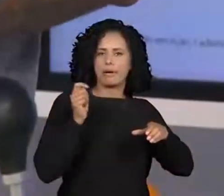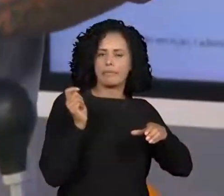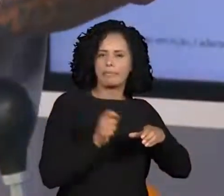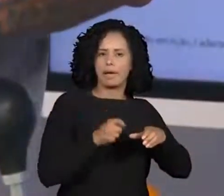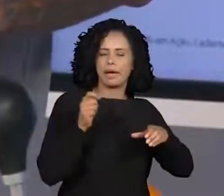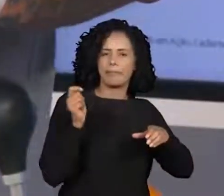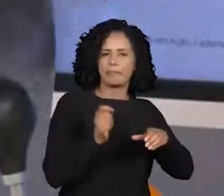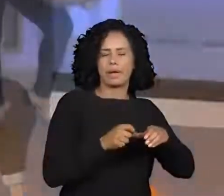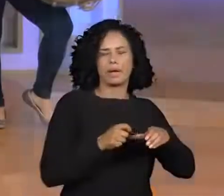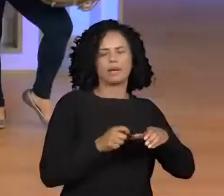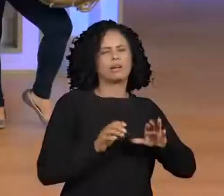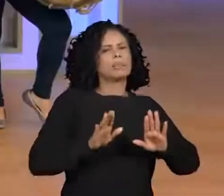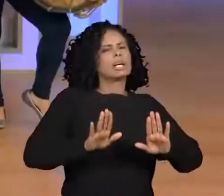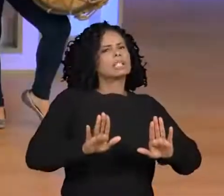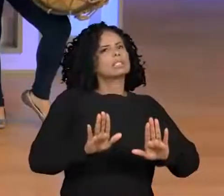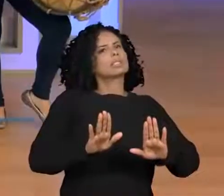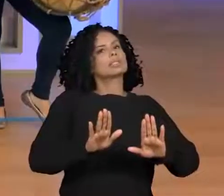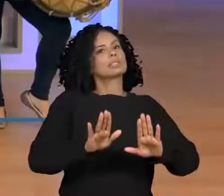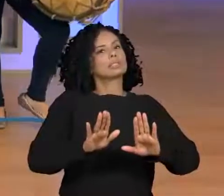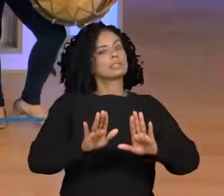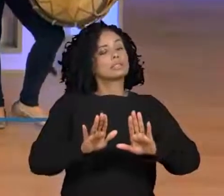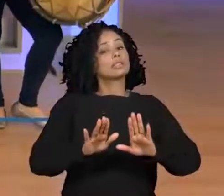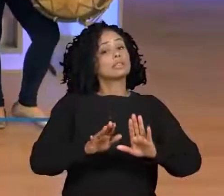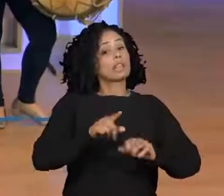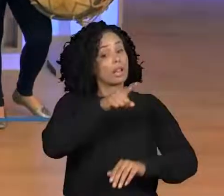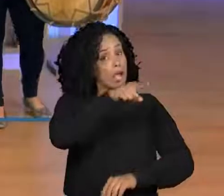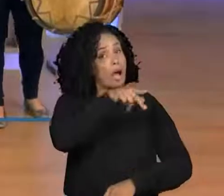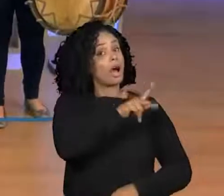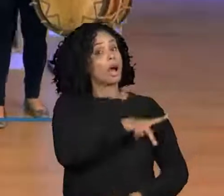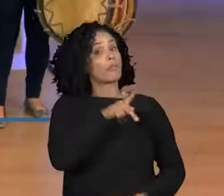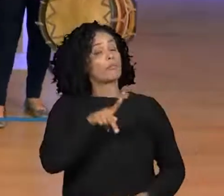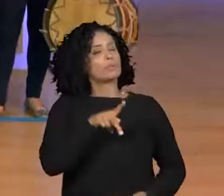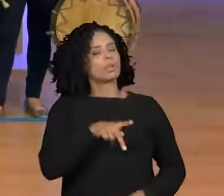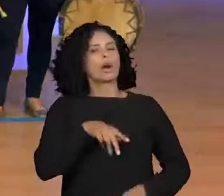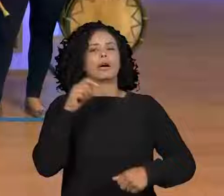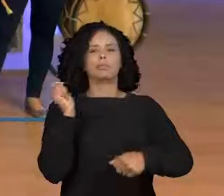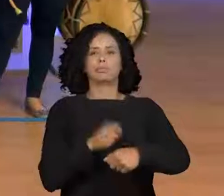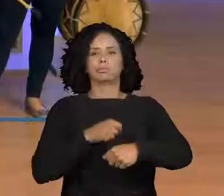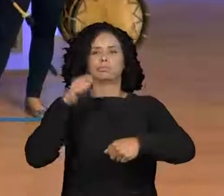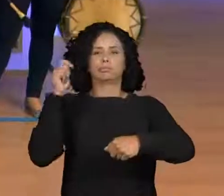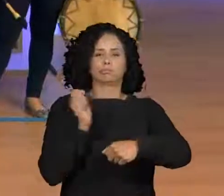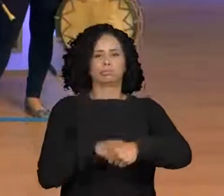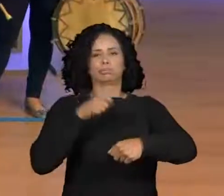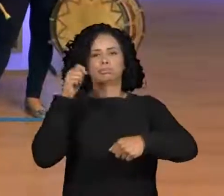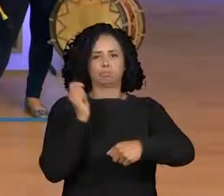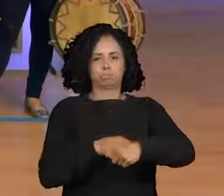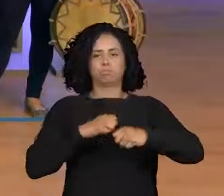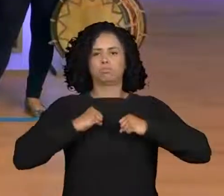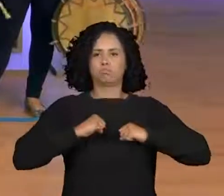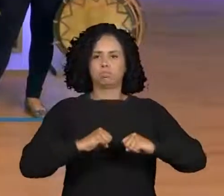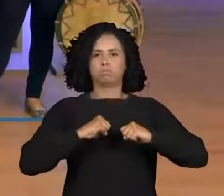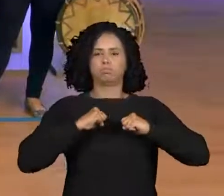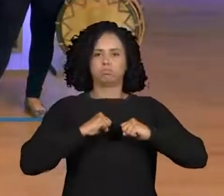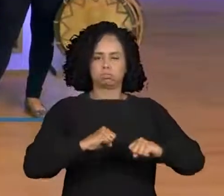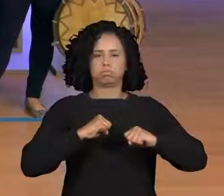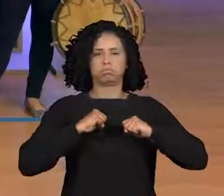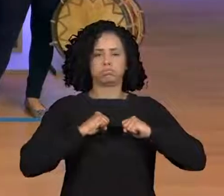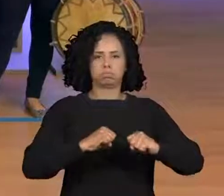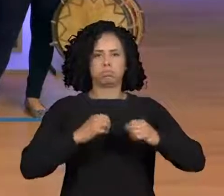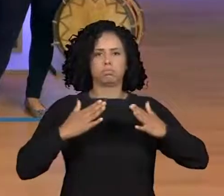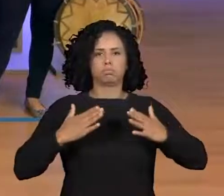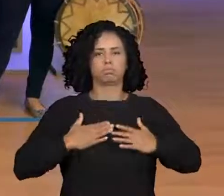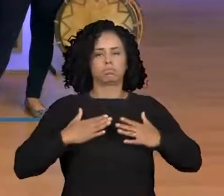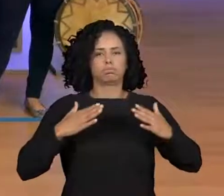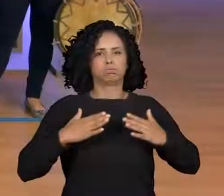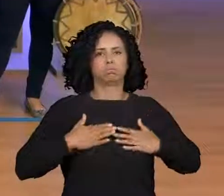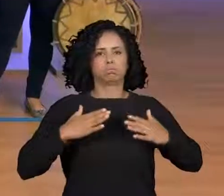Só que é o seguinte, a professora, ela ficou o tempo todo ali na pulsação. Sim. Eu